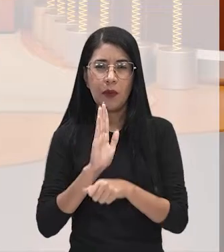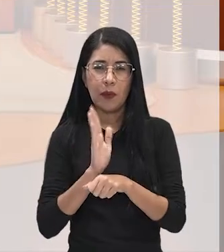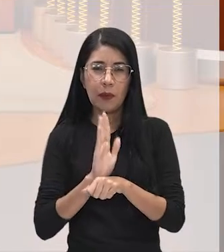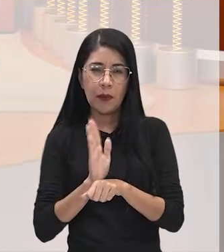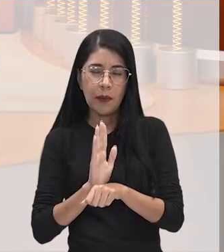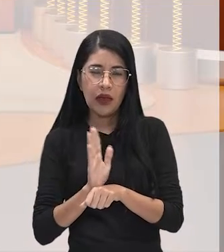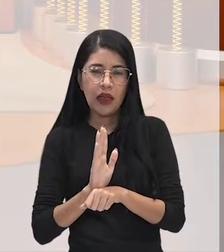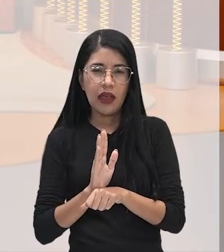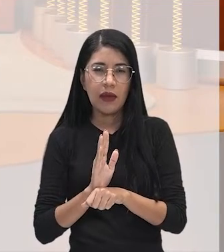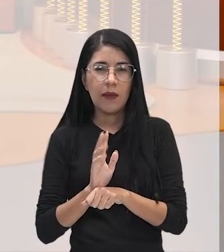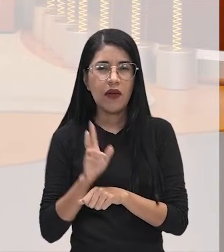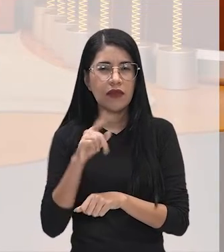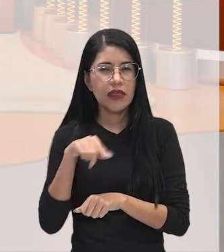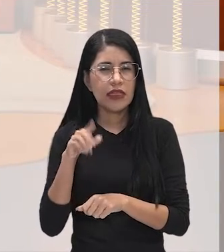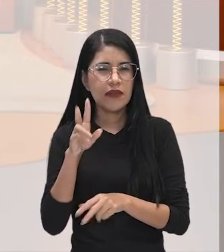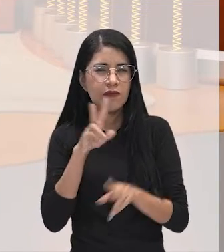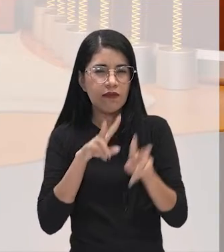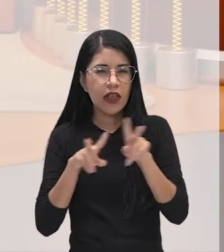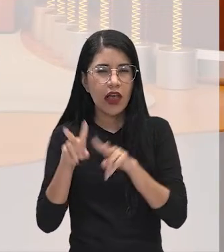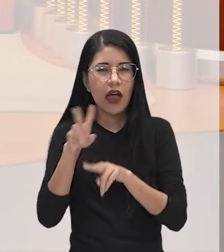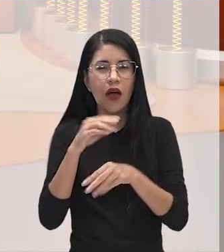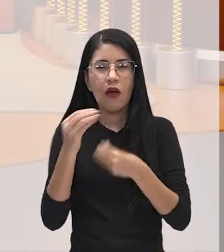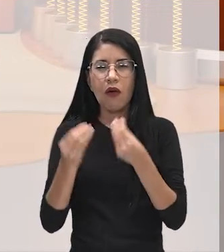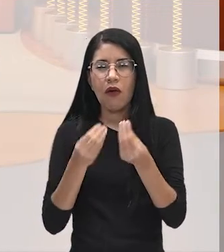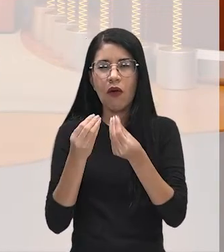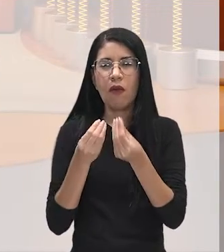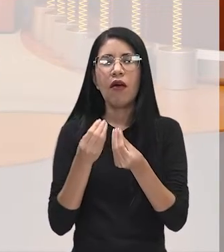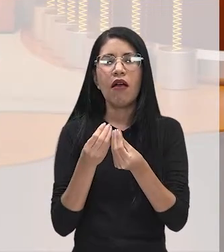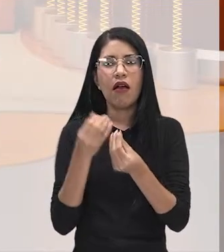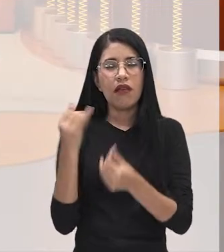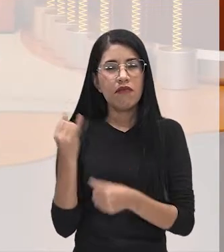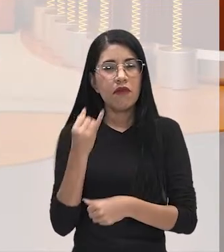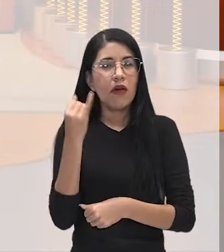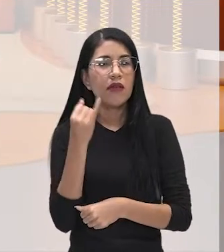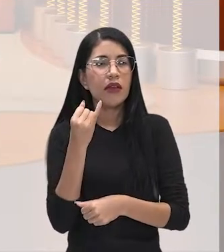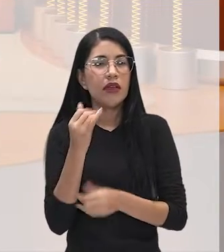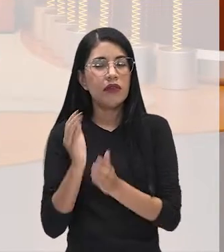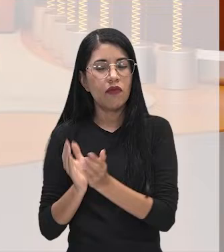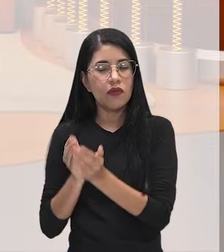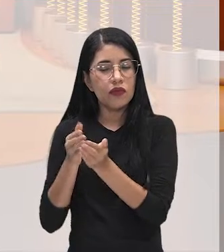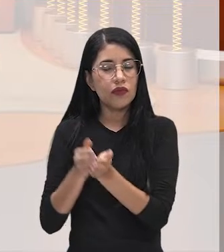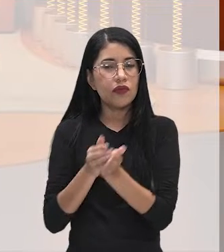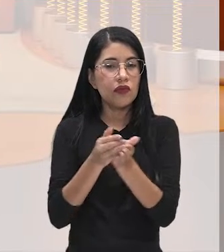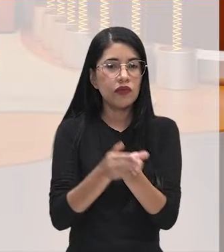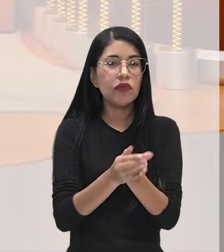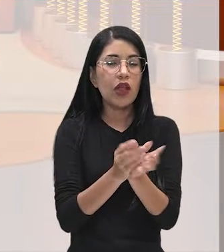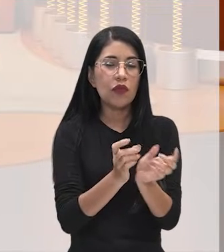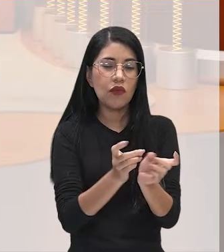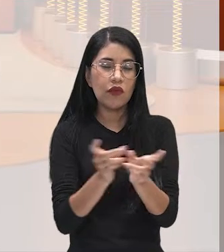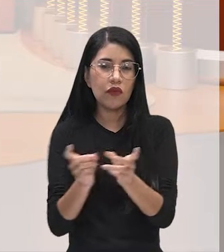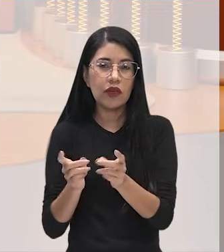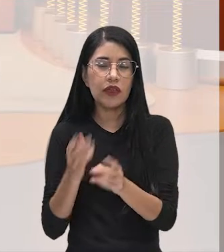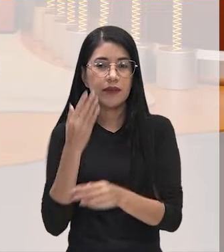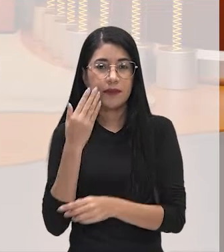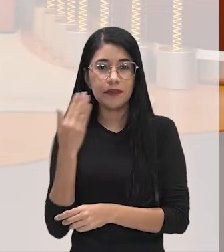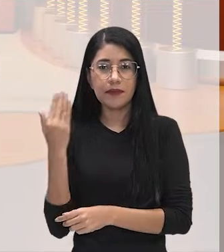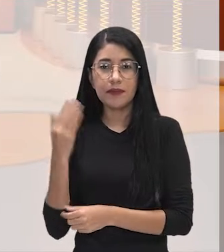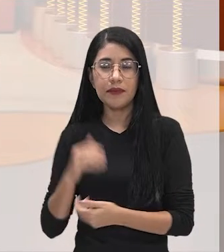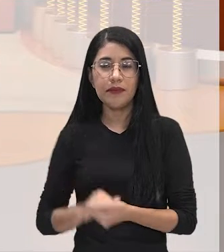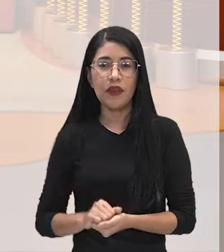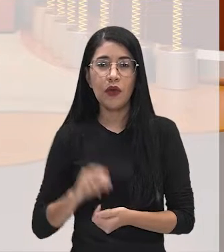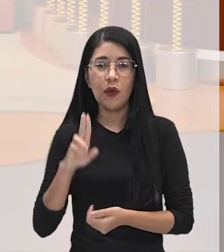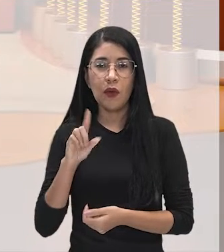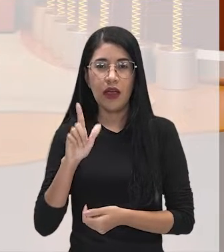vocês visualizarem, então, o quê? A importância dessas rotas comerciais. Inclusive, olha aqui, acompanha comigo.